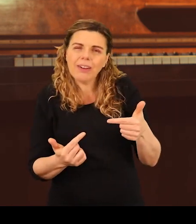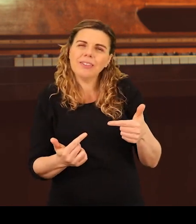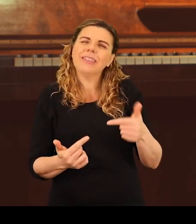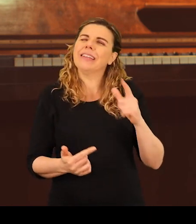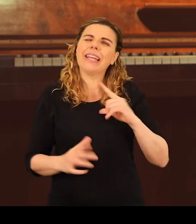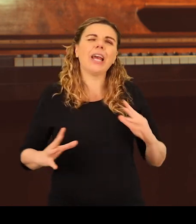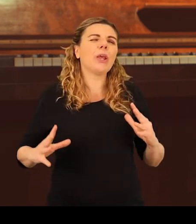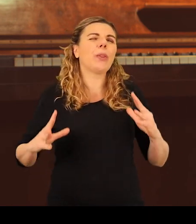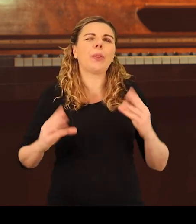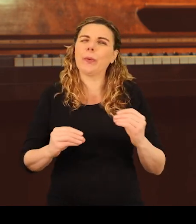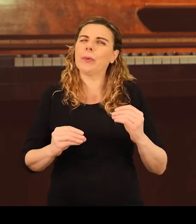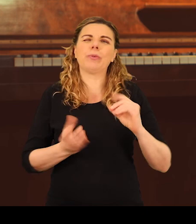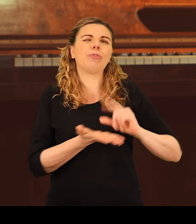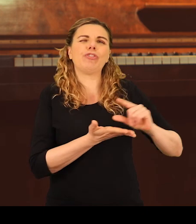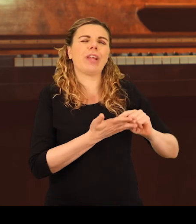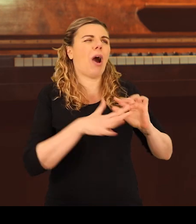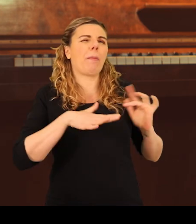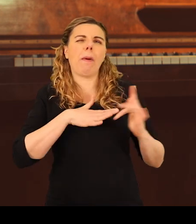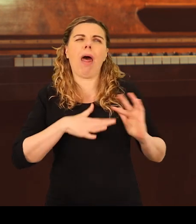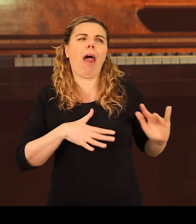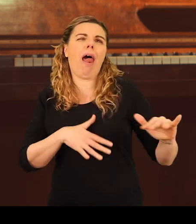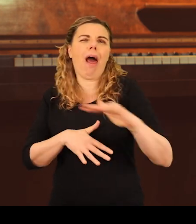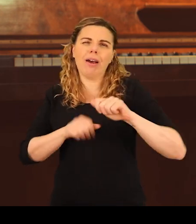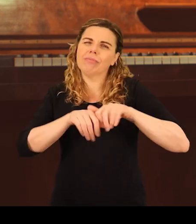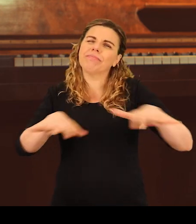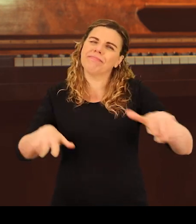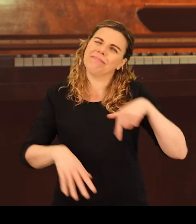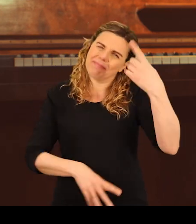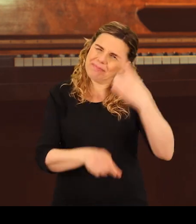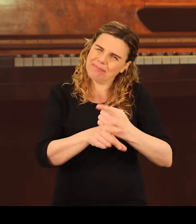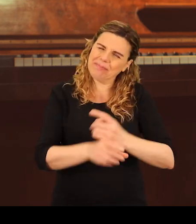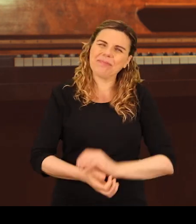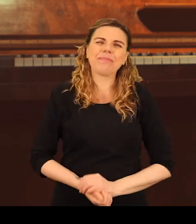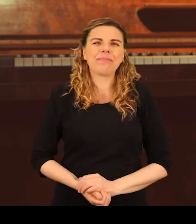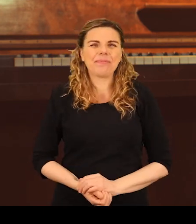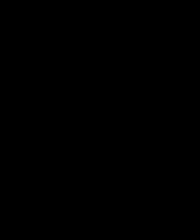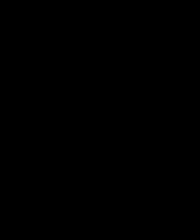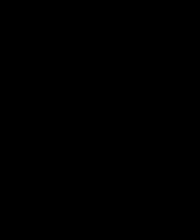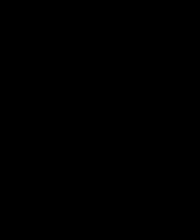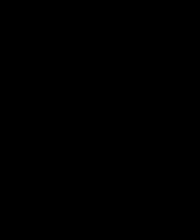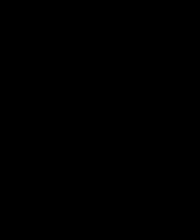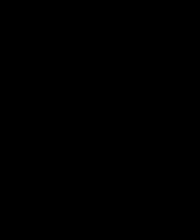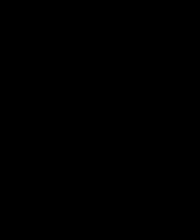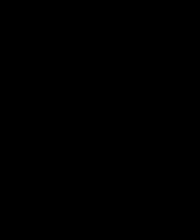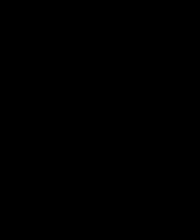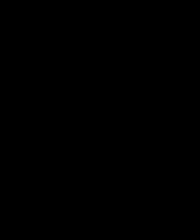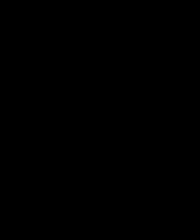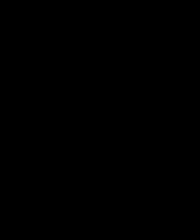acaso. Está em todas as plataformas digitais. Espalma as mãos à frente. Até já. Bate as mãos e nos manda um beijo. A tela escurece.